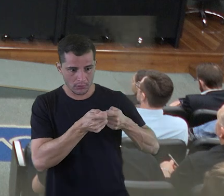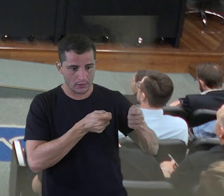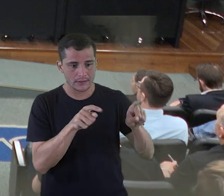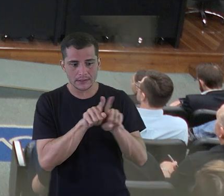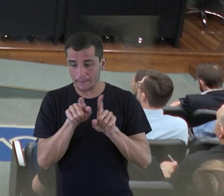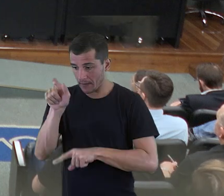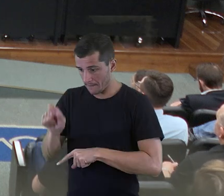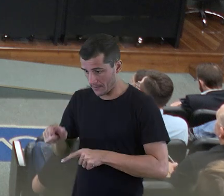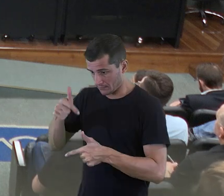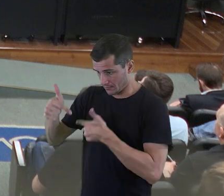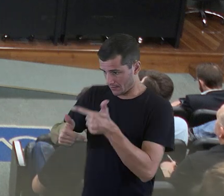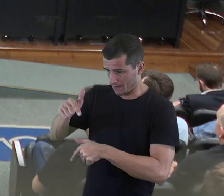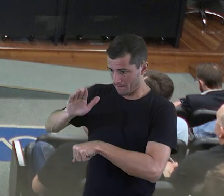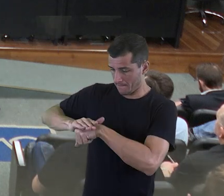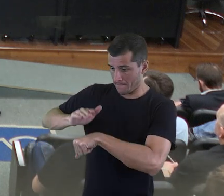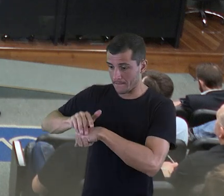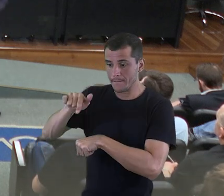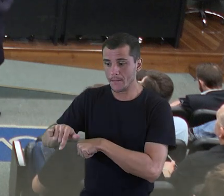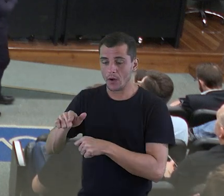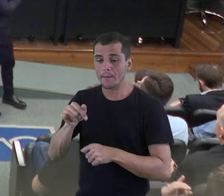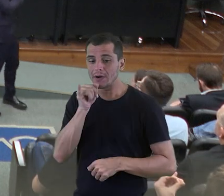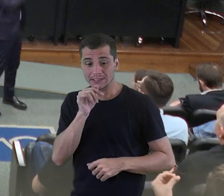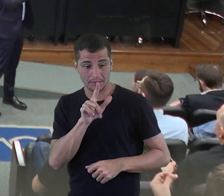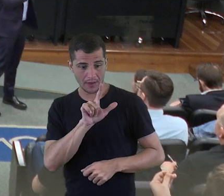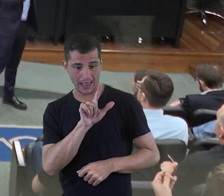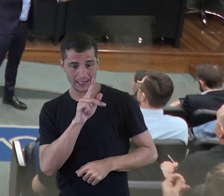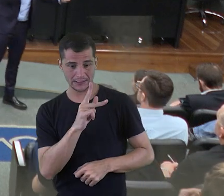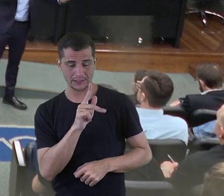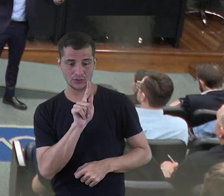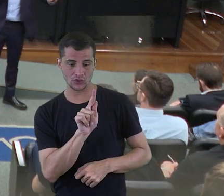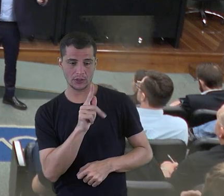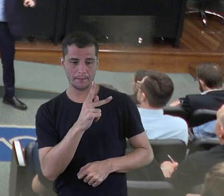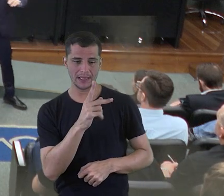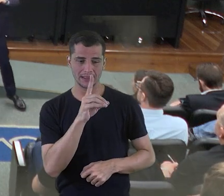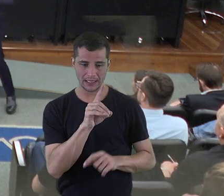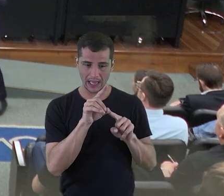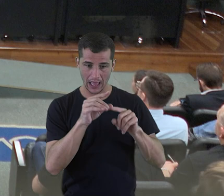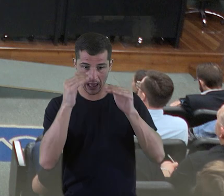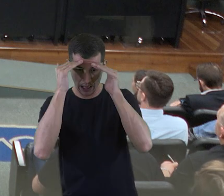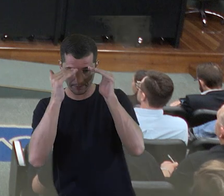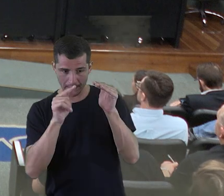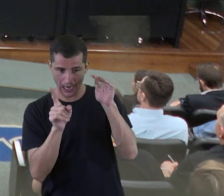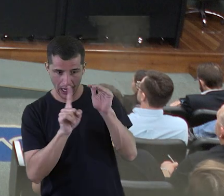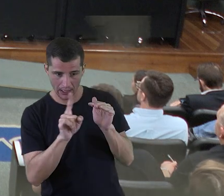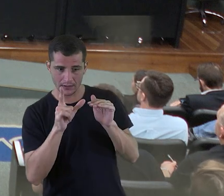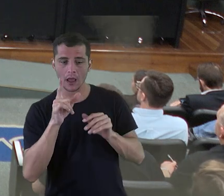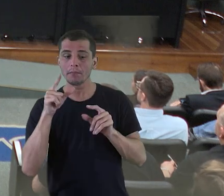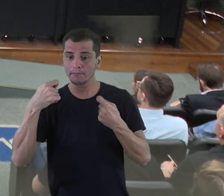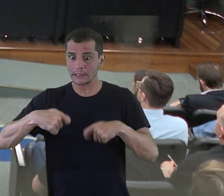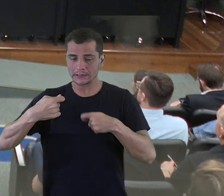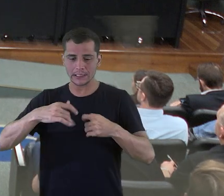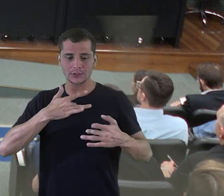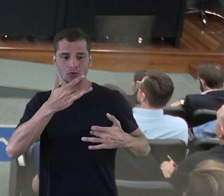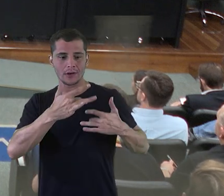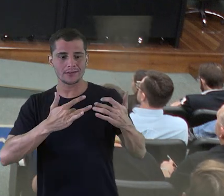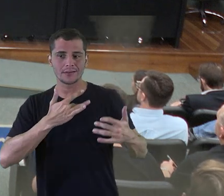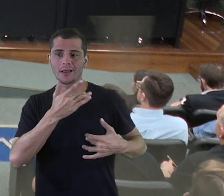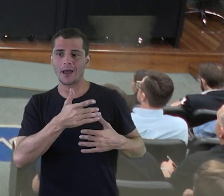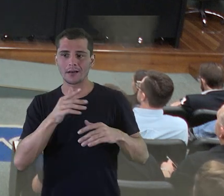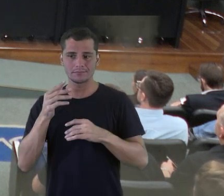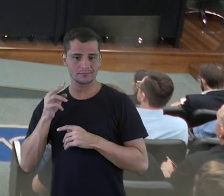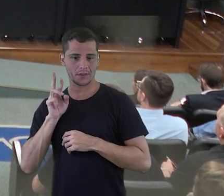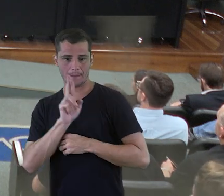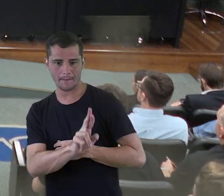é uma responsabilização objetiva e solidária beleza mas você a gente já convencionou aqui no nosso